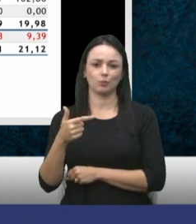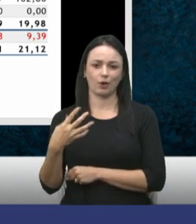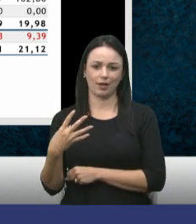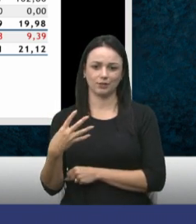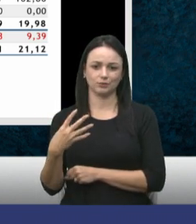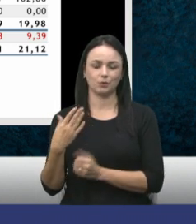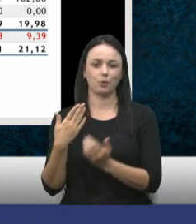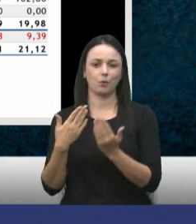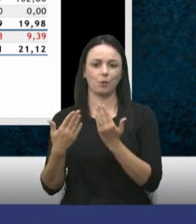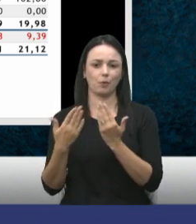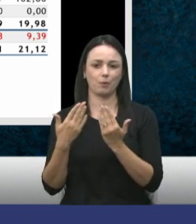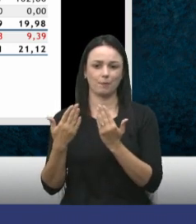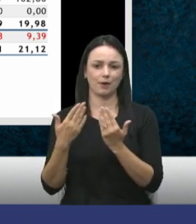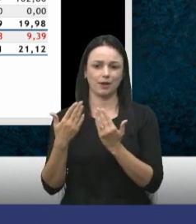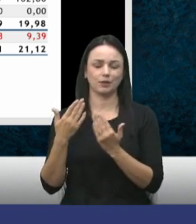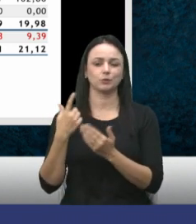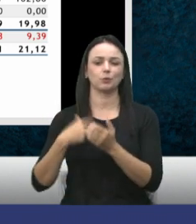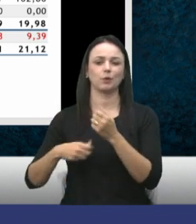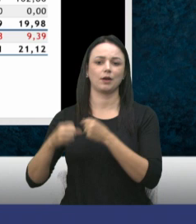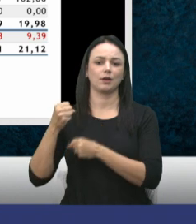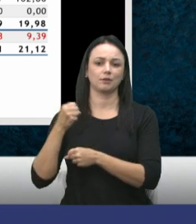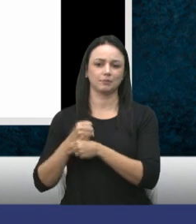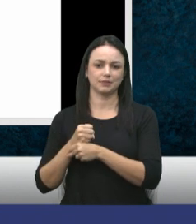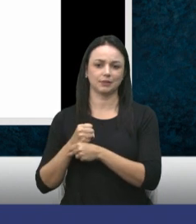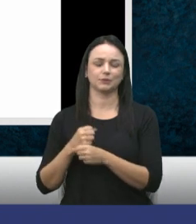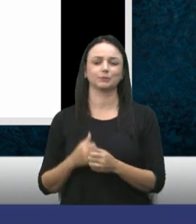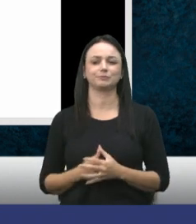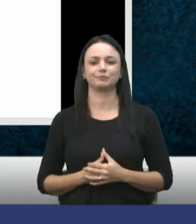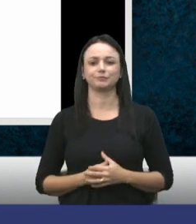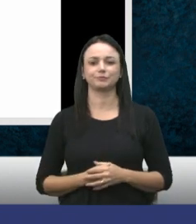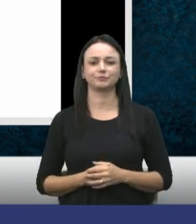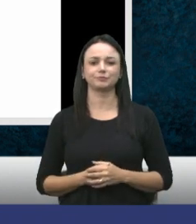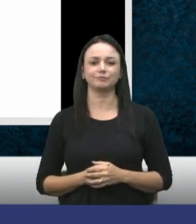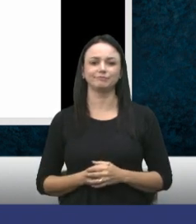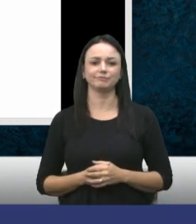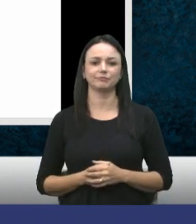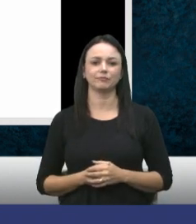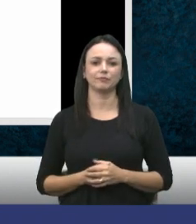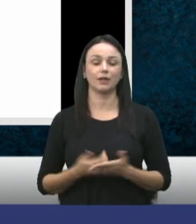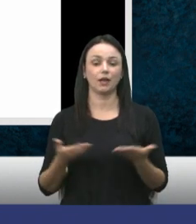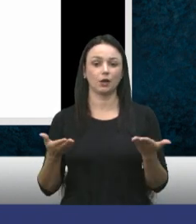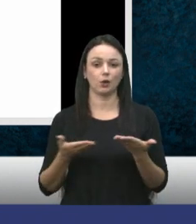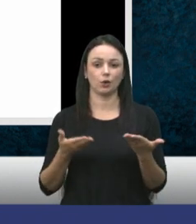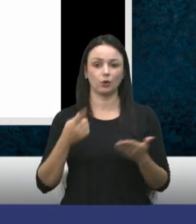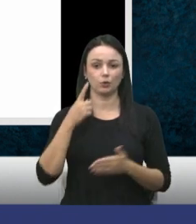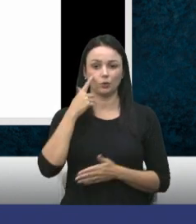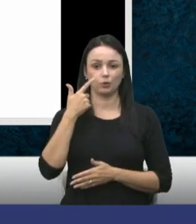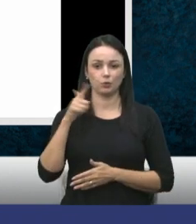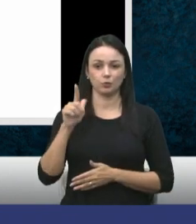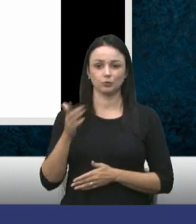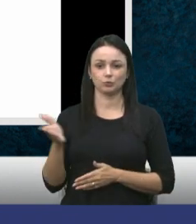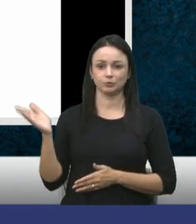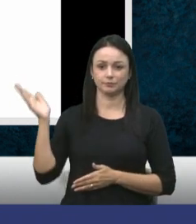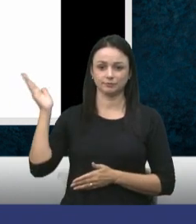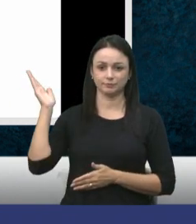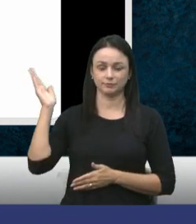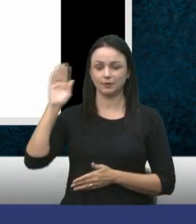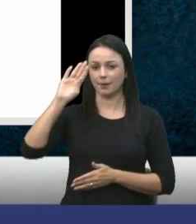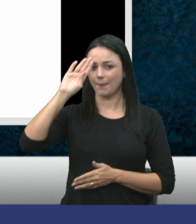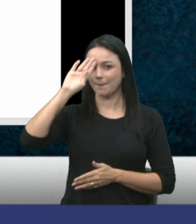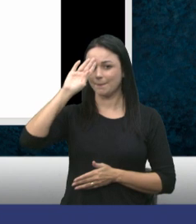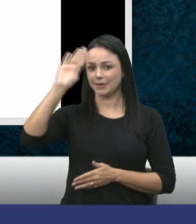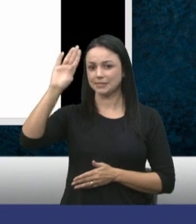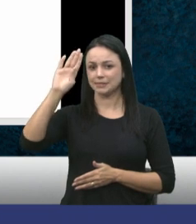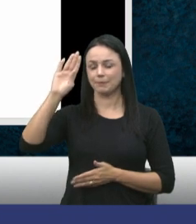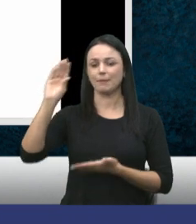relação à receita líquida de 2023. Agora temos um demonstrativo das principais